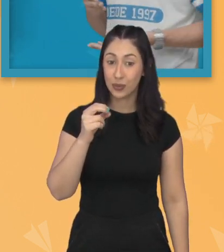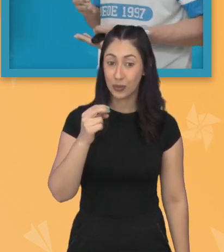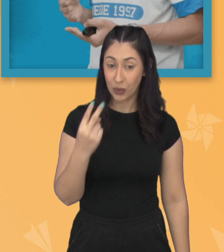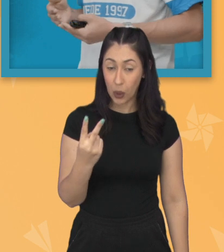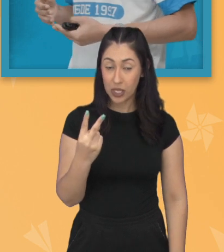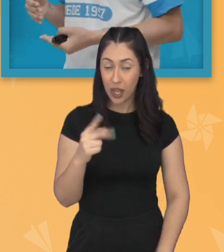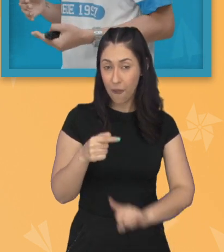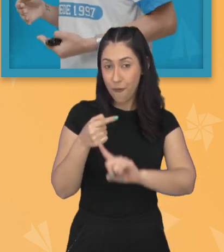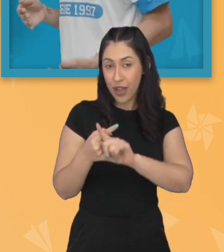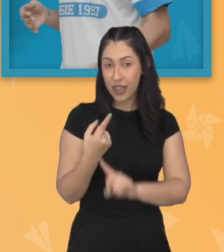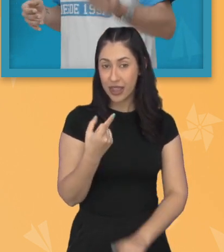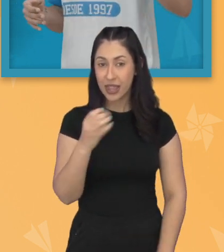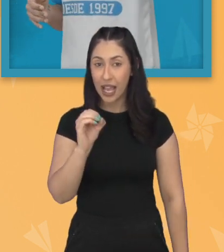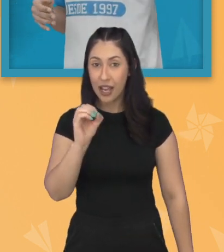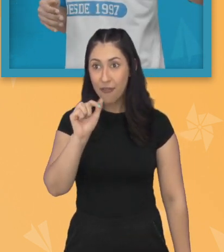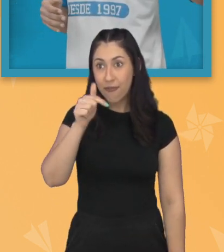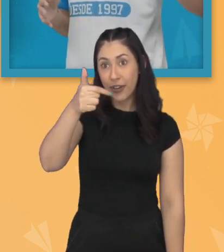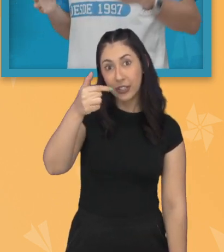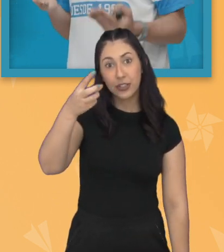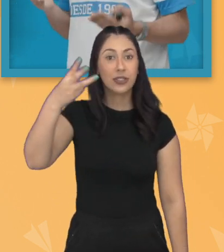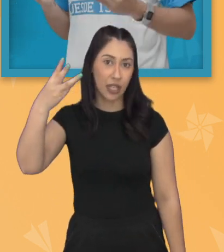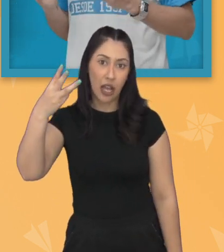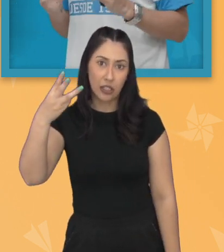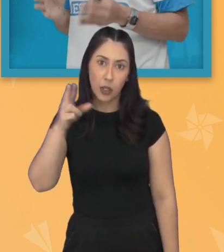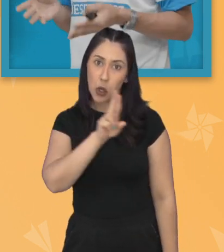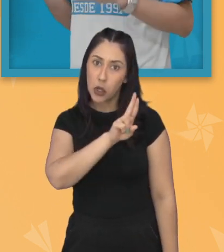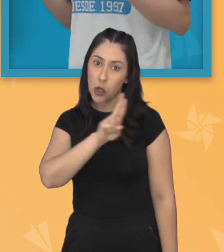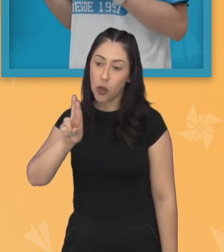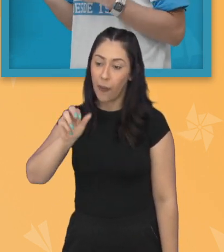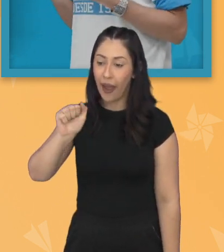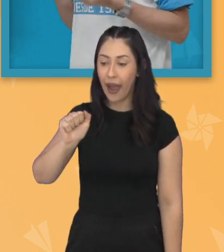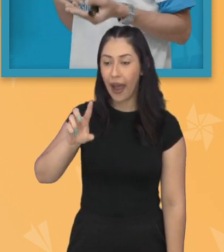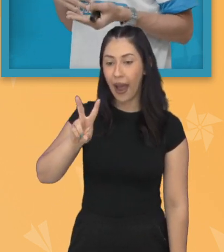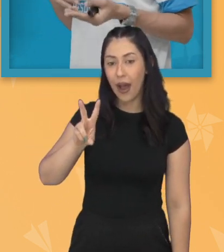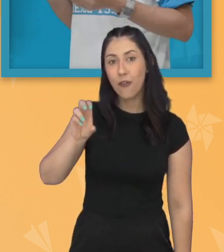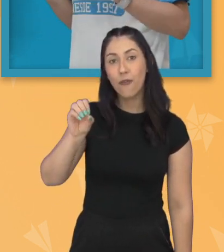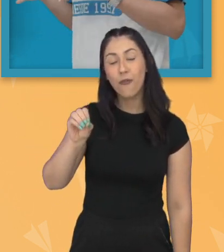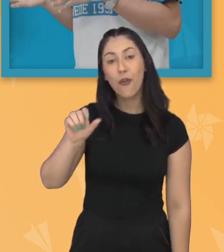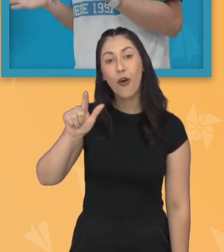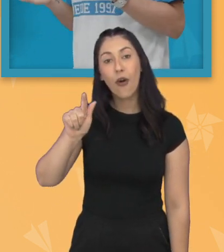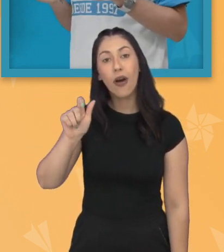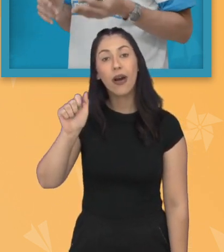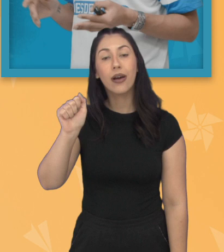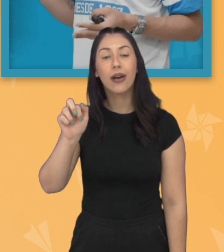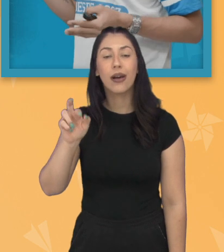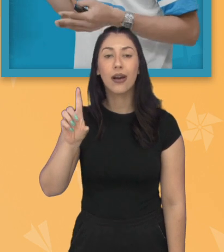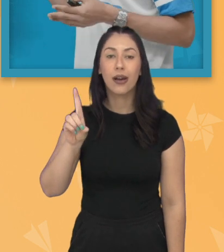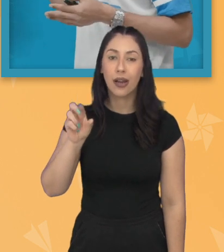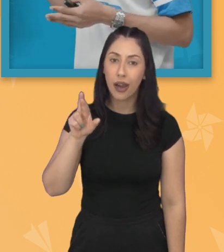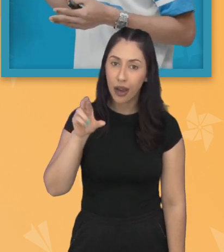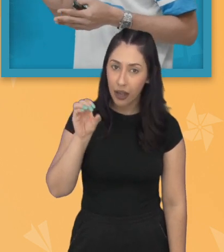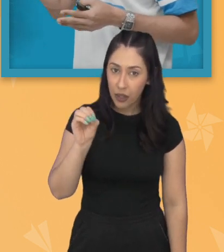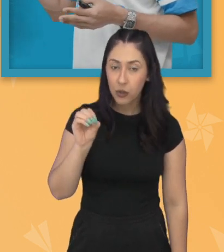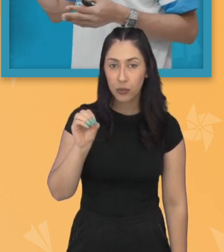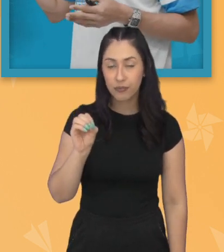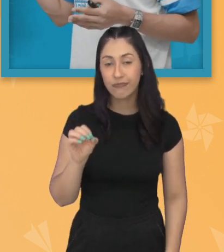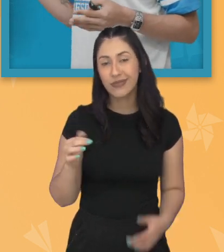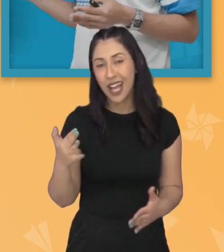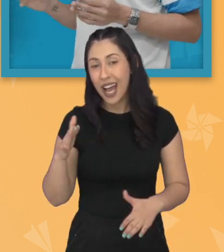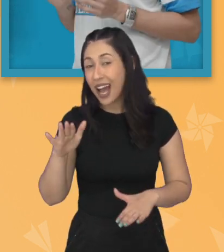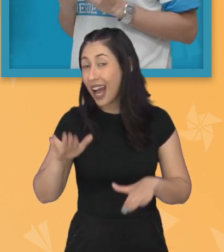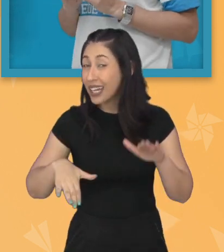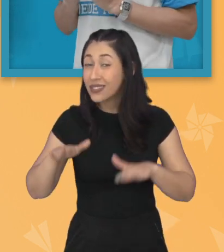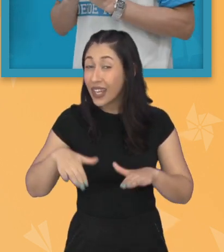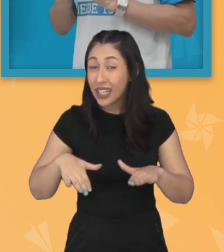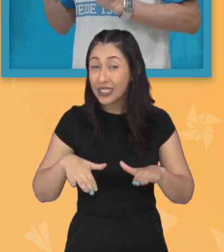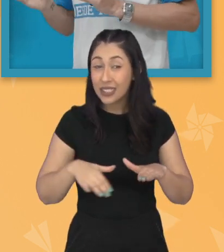de Avogadro, né? Até como eu falei na aula anterior, dependendo do exercício e tudo mais, ele não vai falar